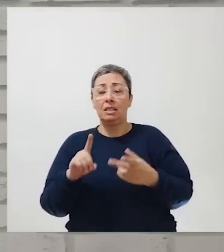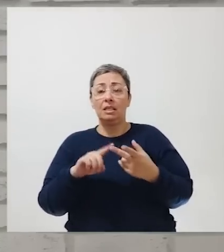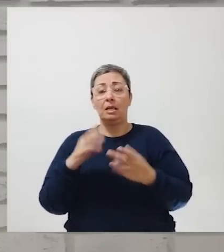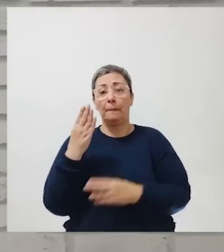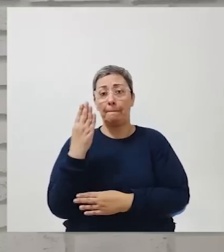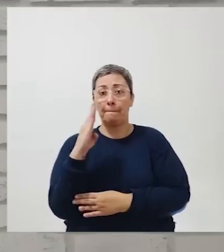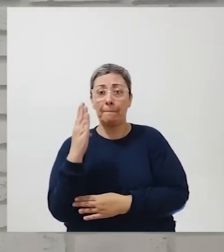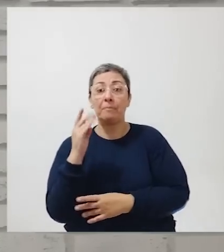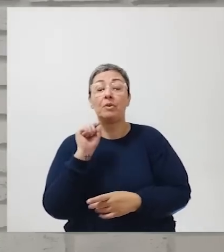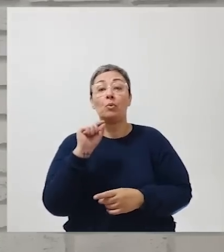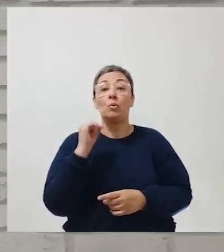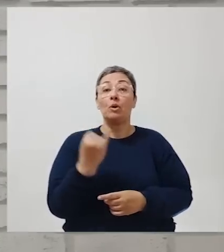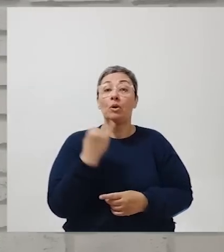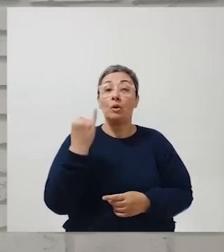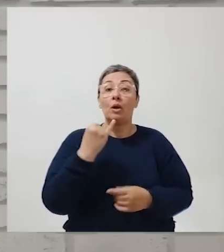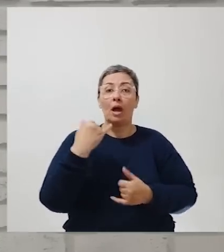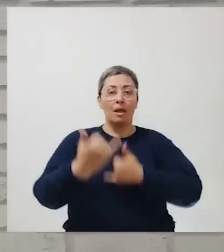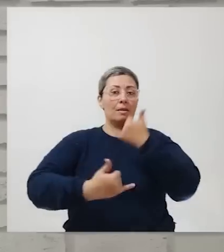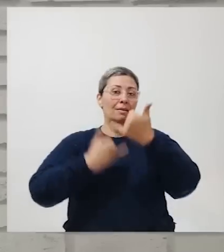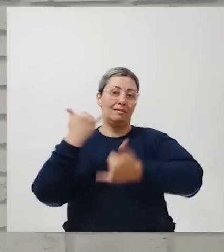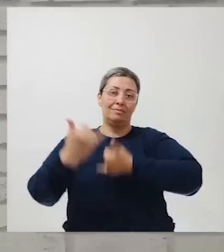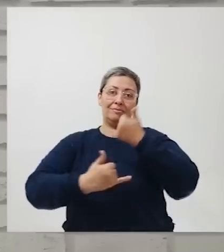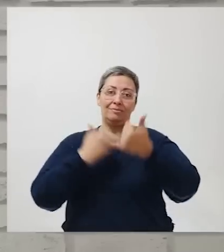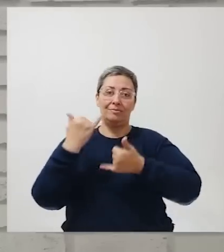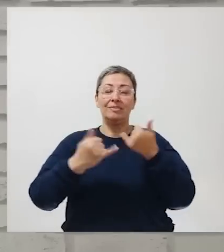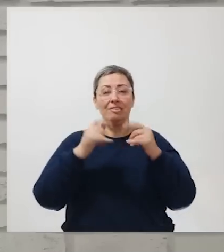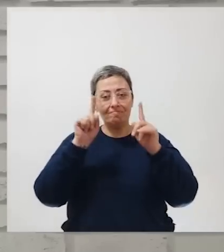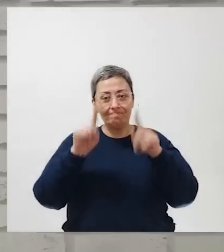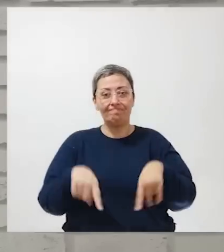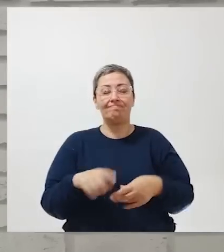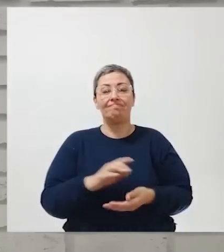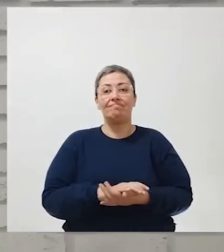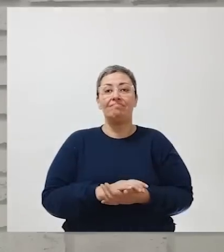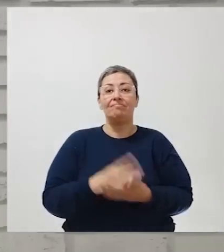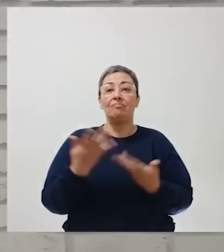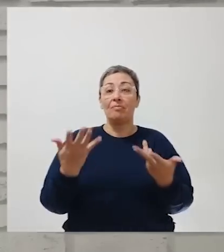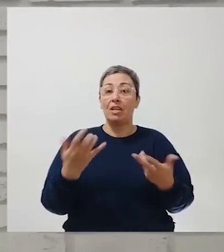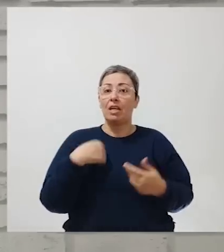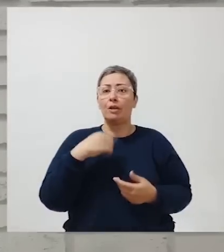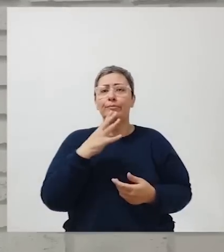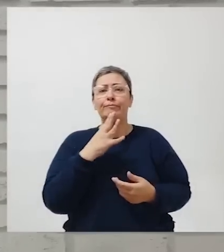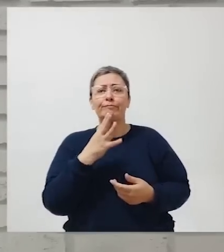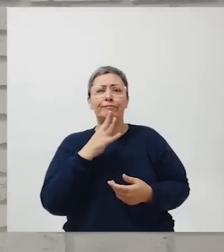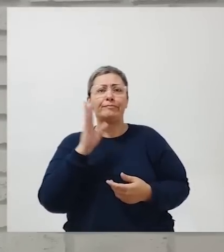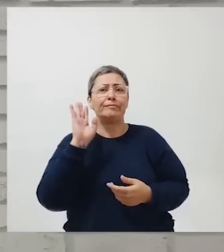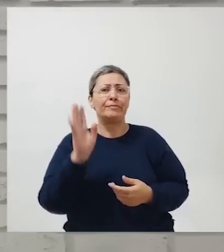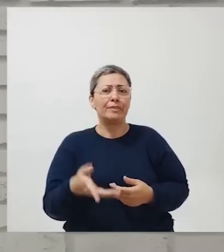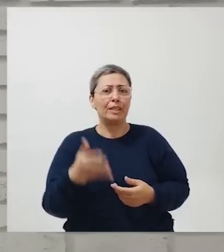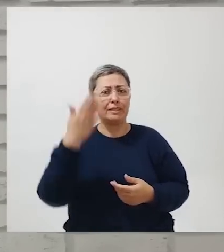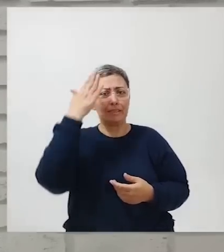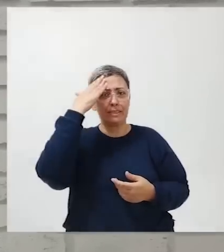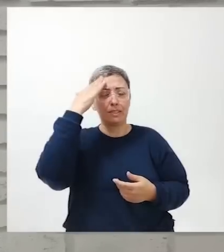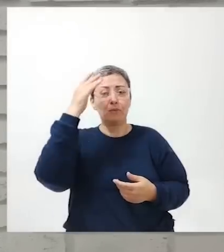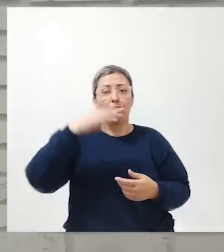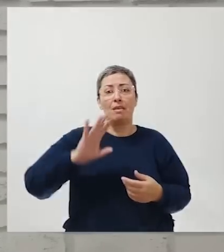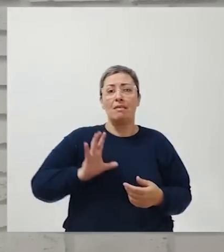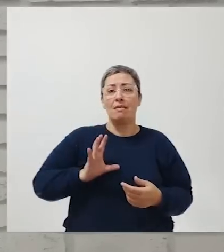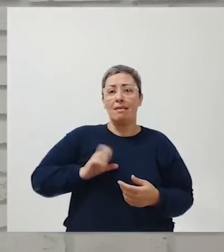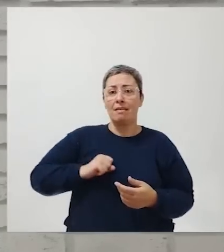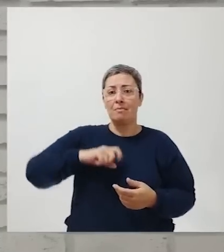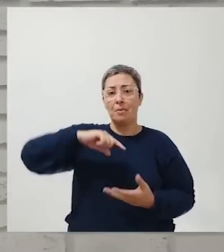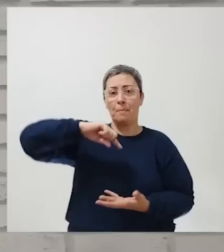Mas sabe o que é importante? Brincar, isso mesmo! Eu já sei que todo mundo ama o